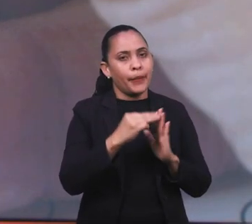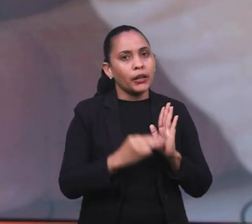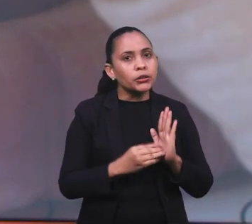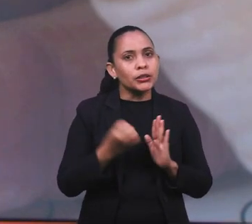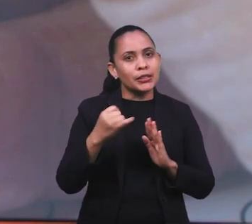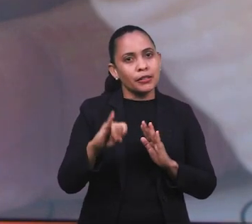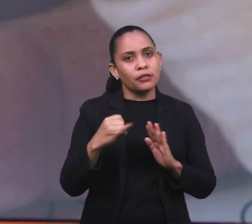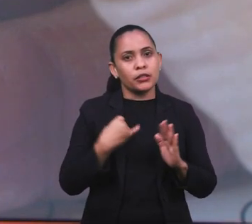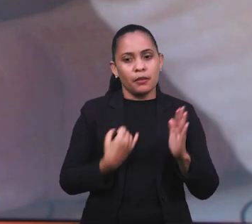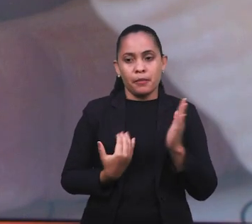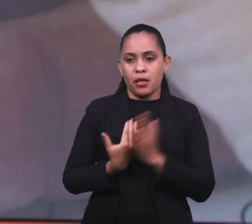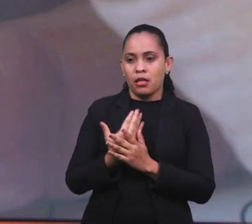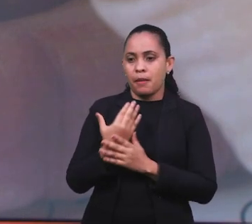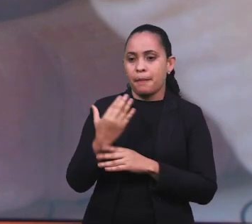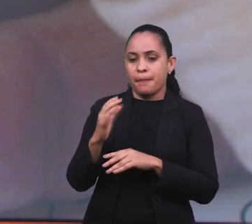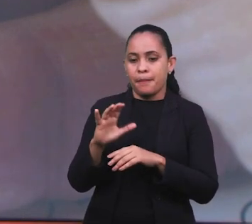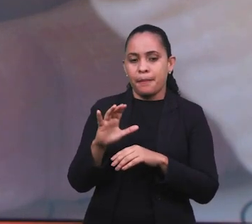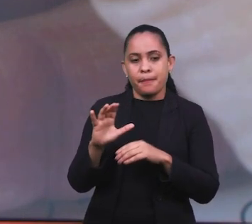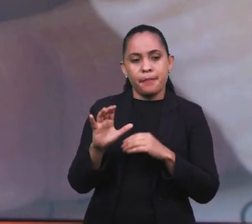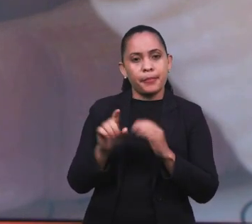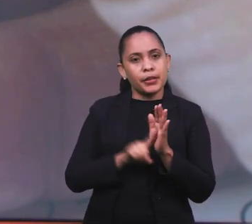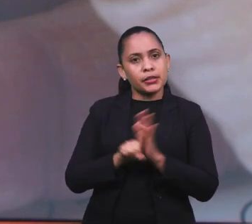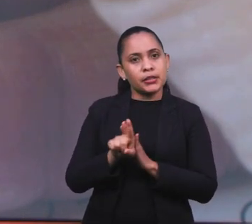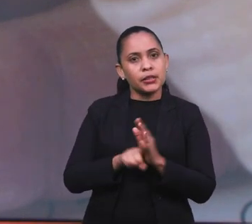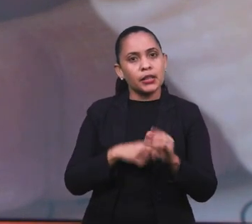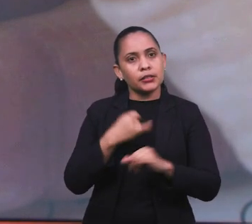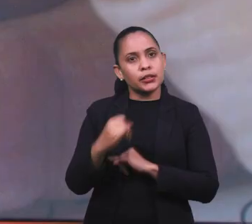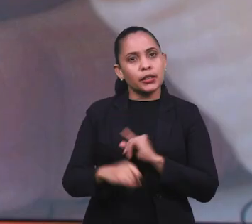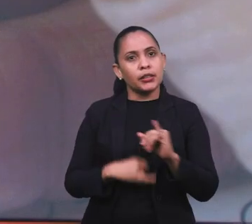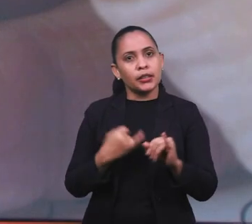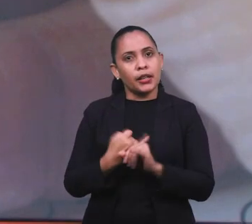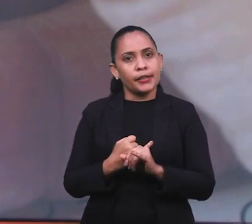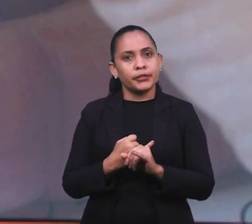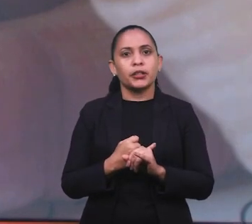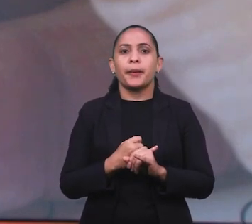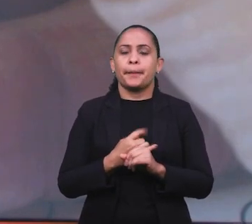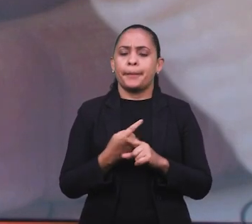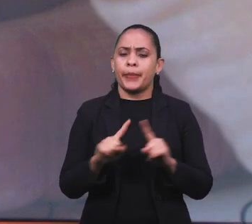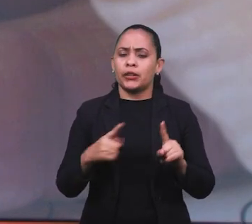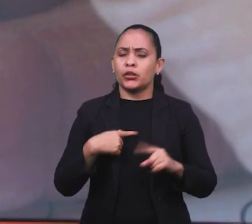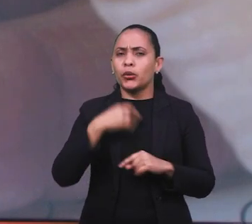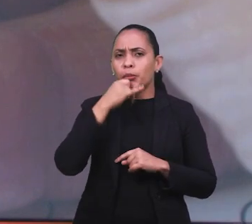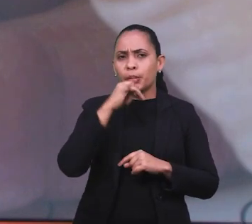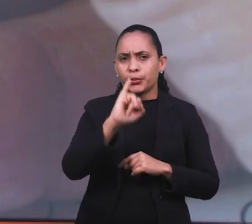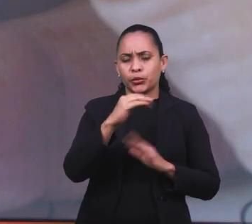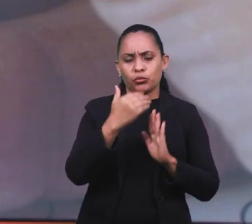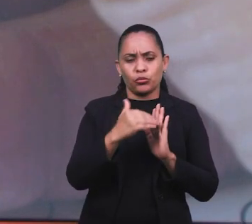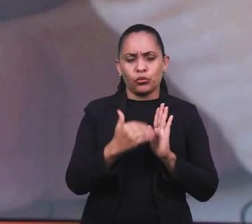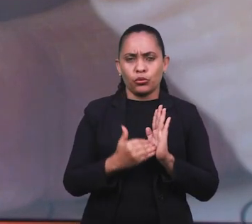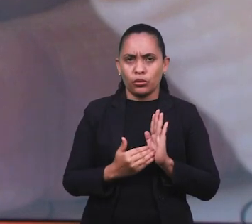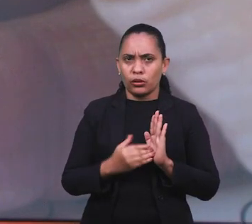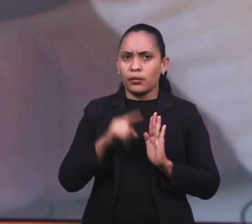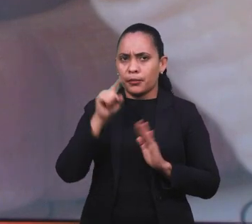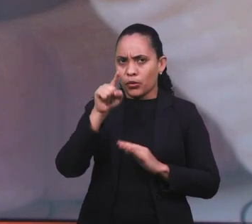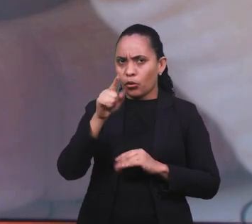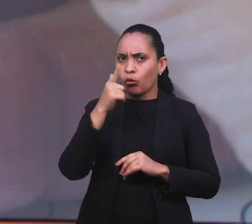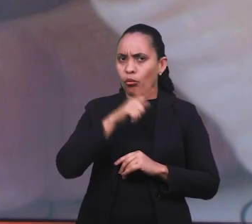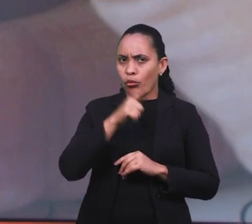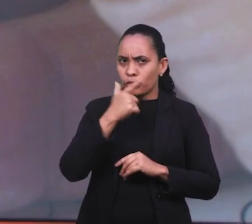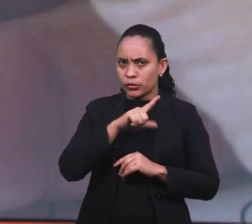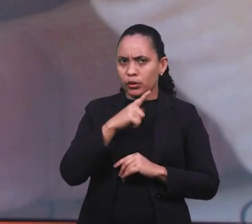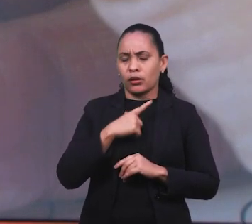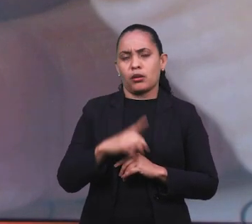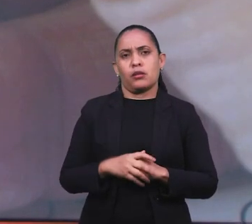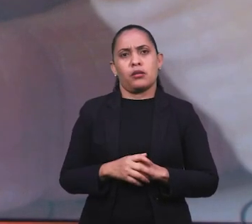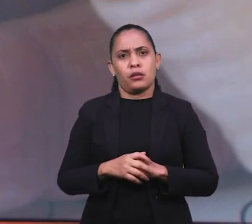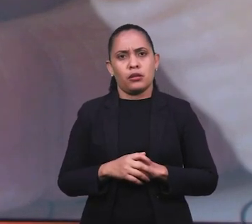método que, se você pesquisar na internet, vai conhecer. A gente está colocando aqui 3 etapas para você cumprir, para que você